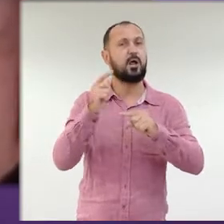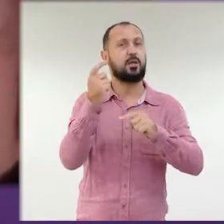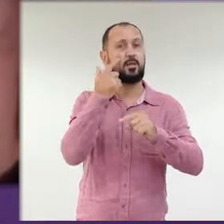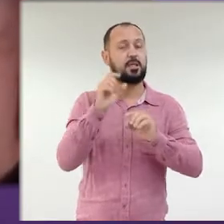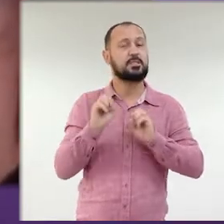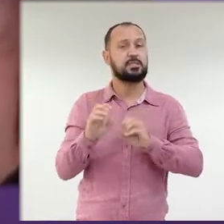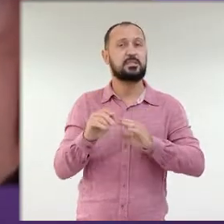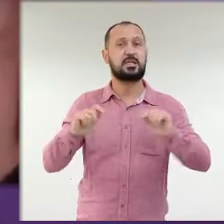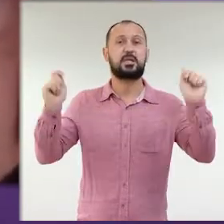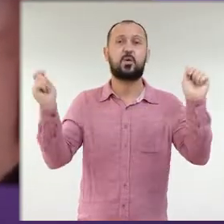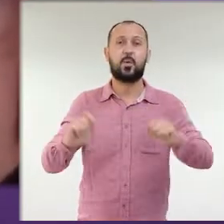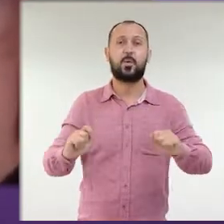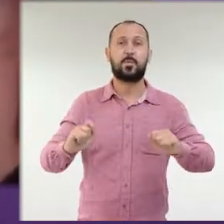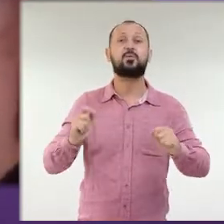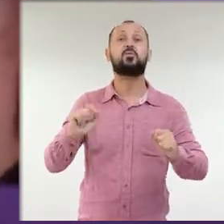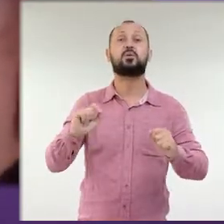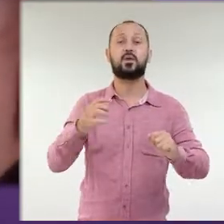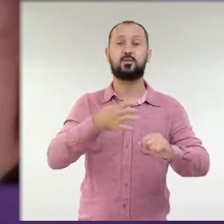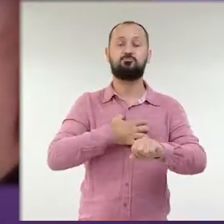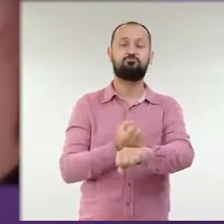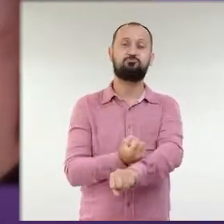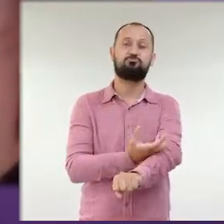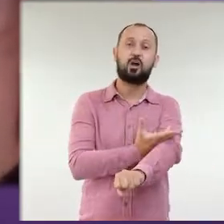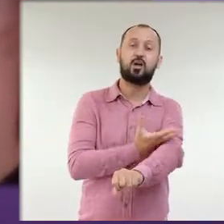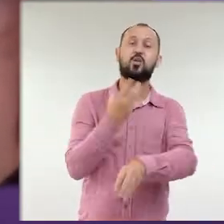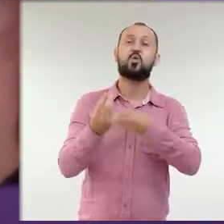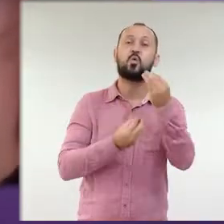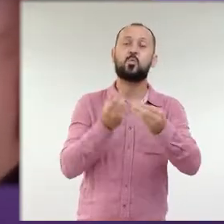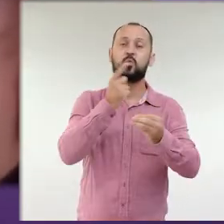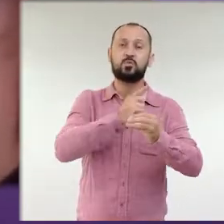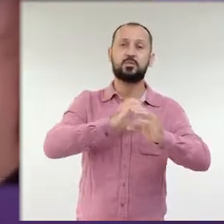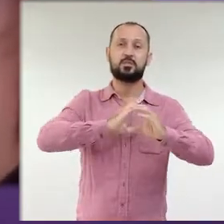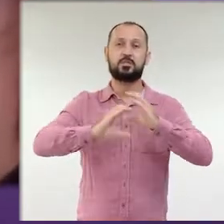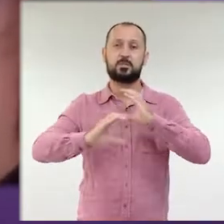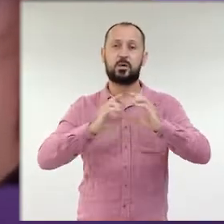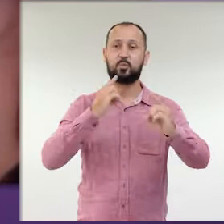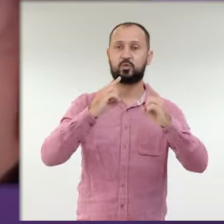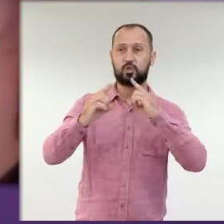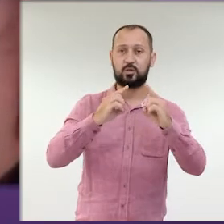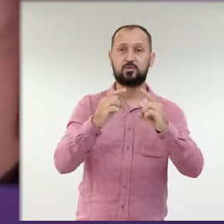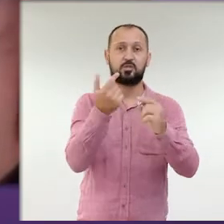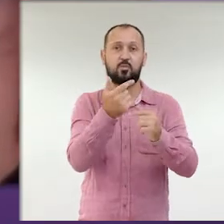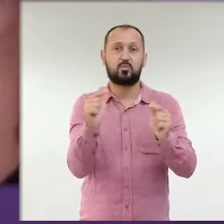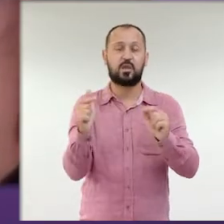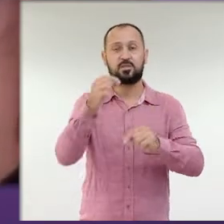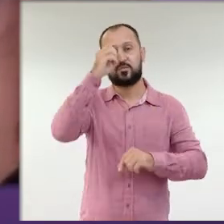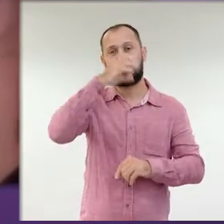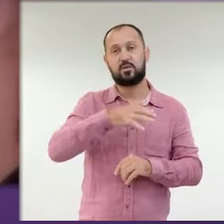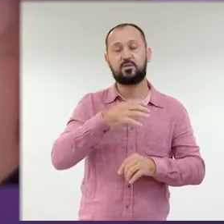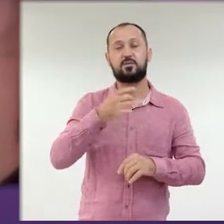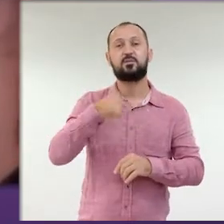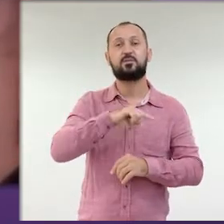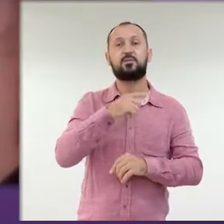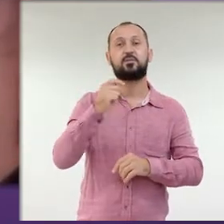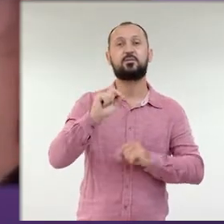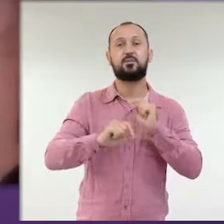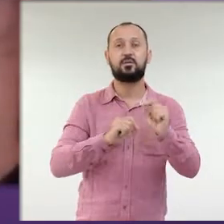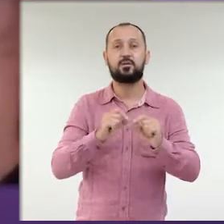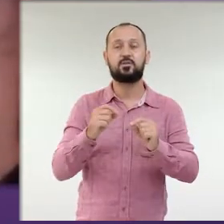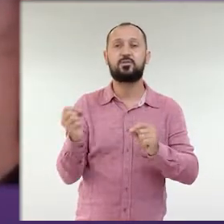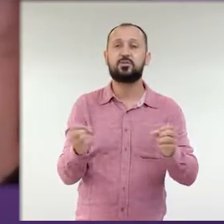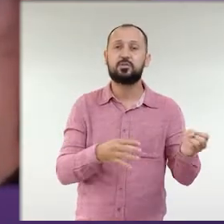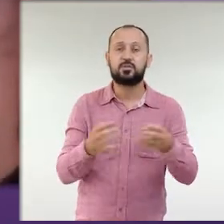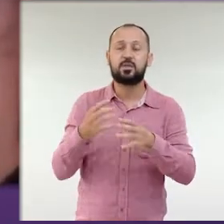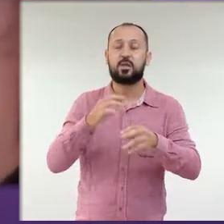essa competência socioemocional, como ter um diálogo não violento, a comunicação não violenta e novas masculinidades